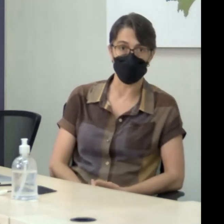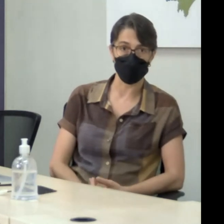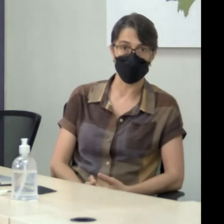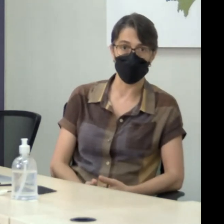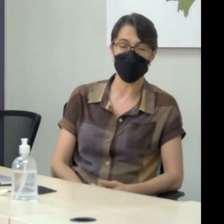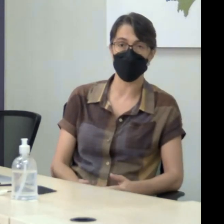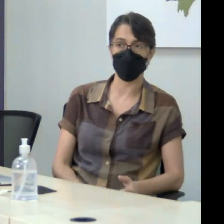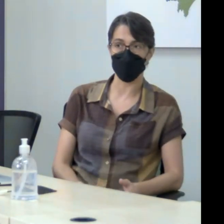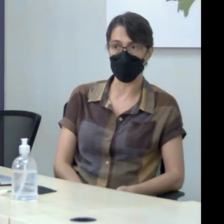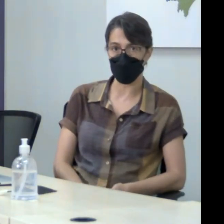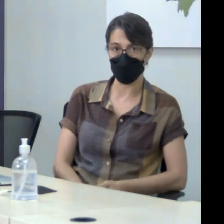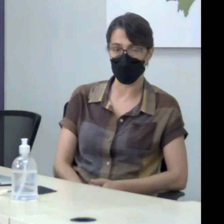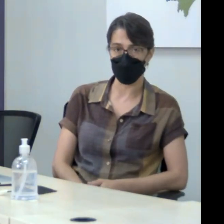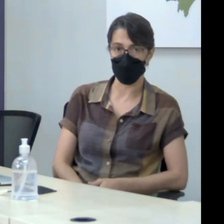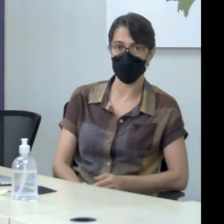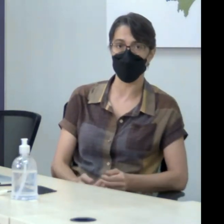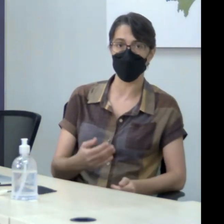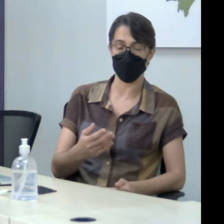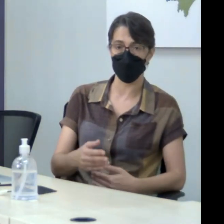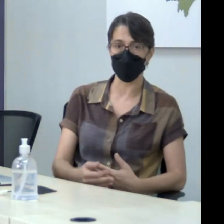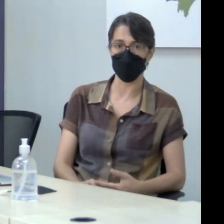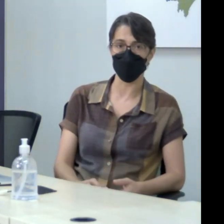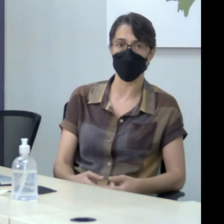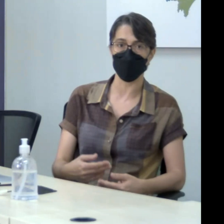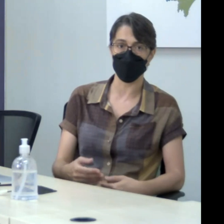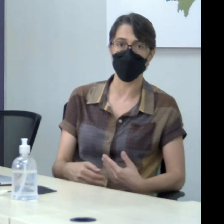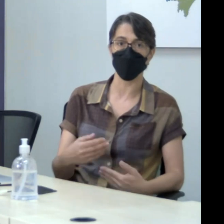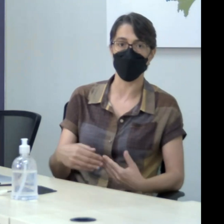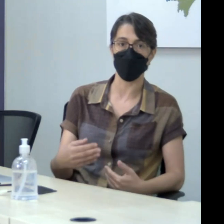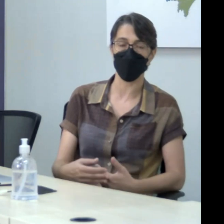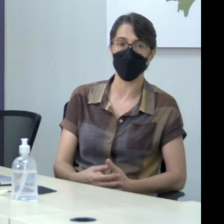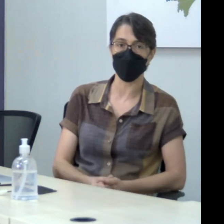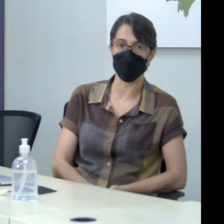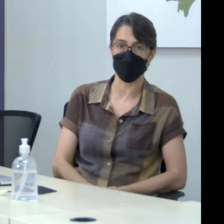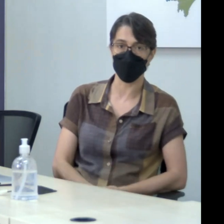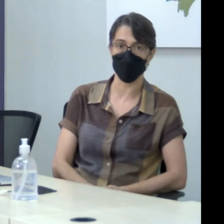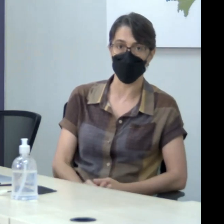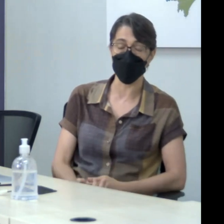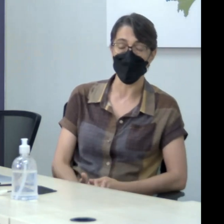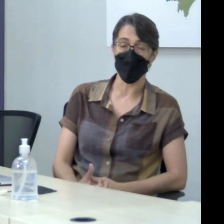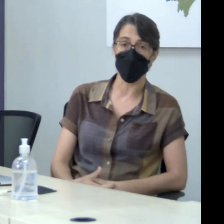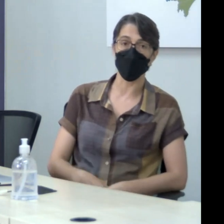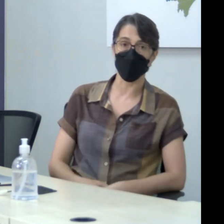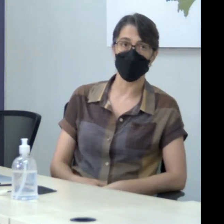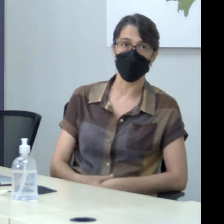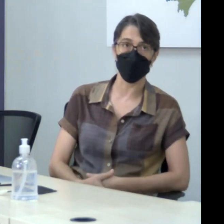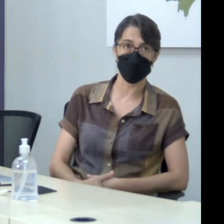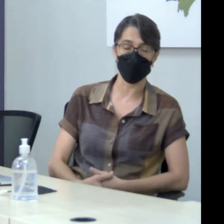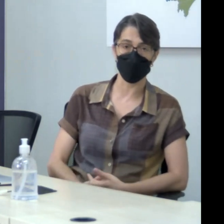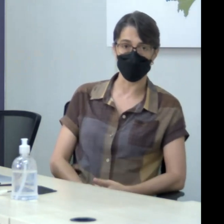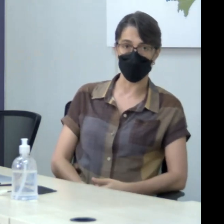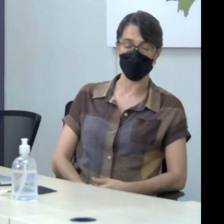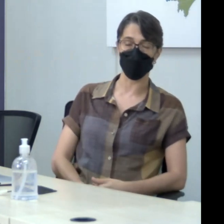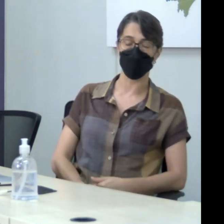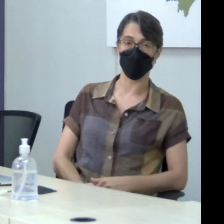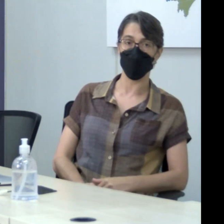cadastro liberado né Entrar na página do Siena que pedir o seu cadastramento não é pedir autorização de login aí nós da